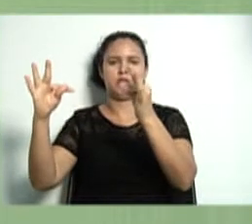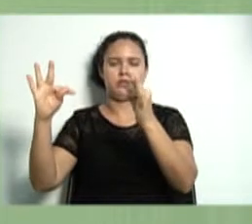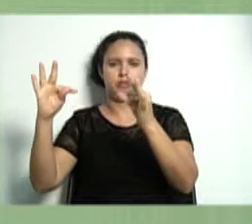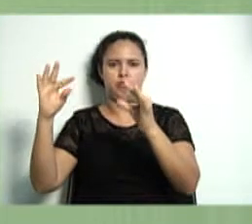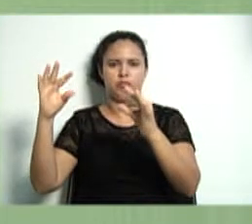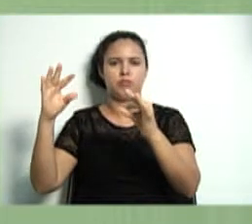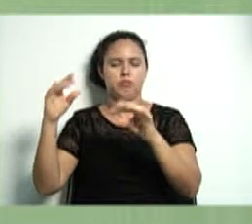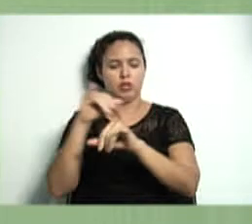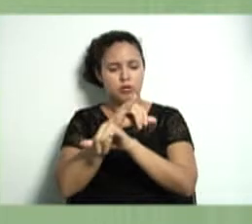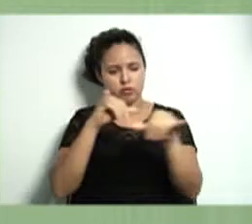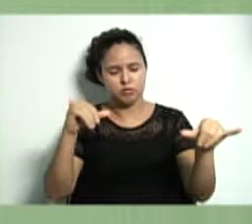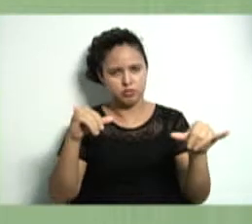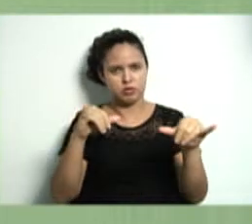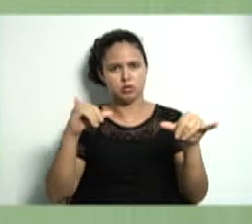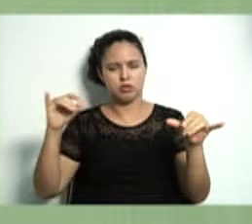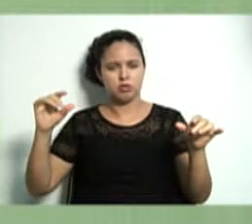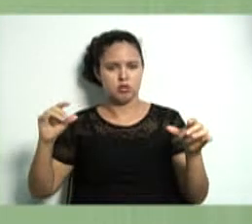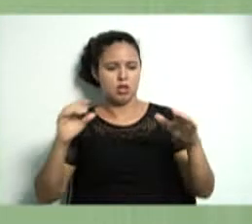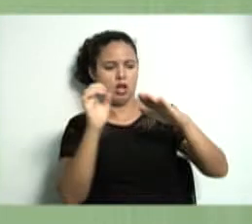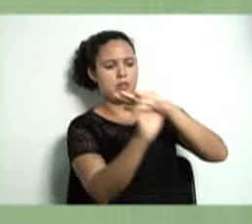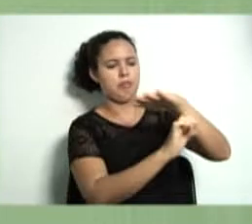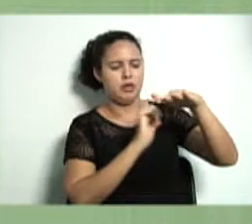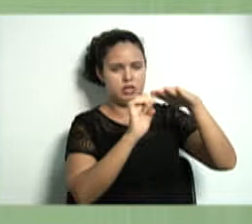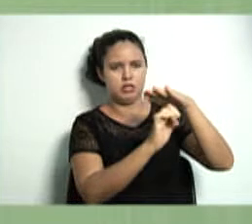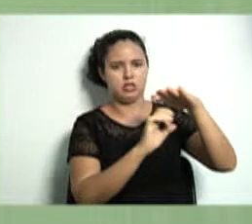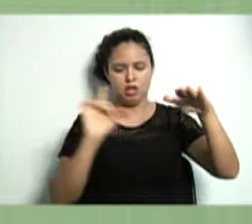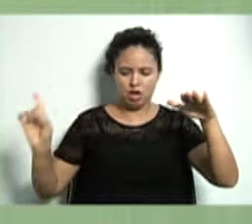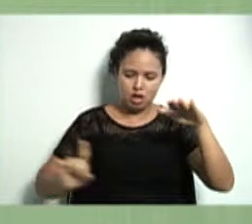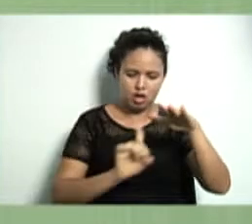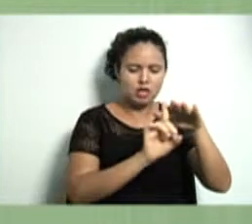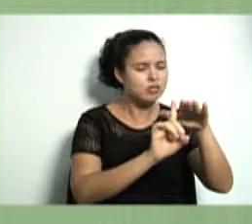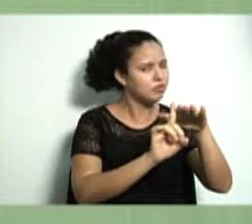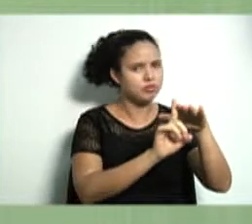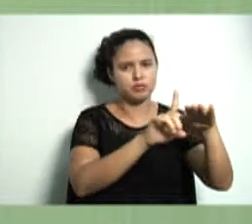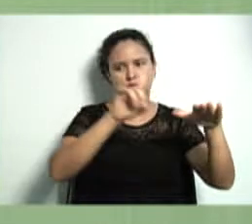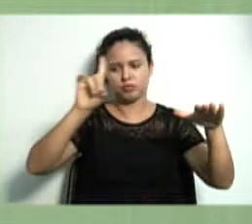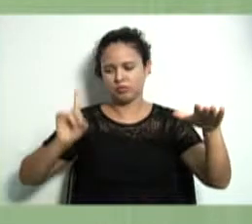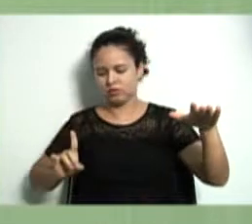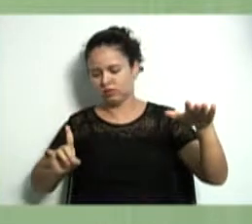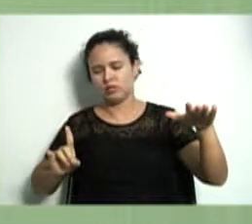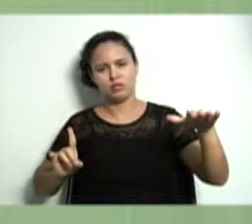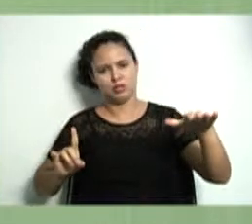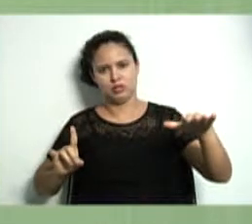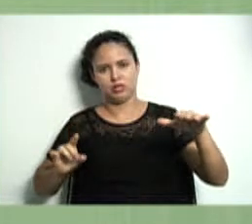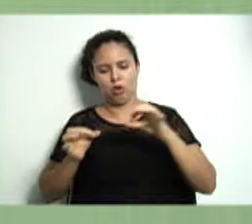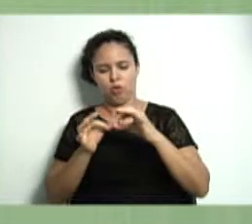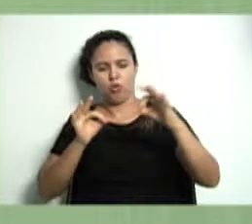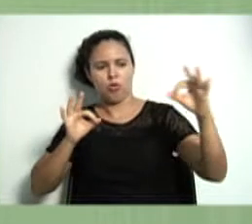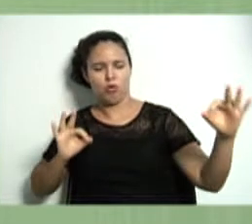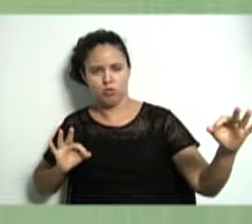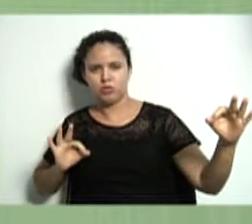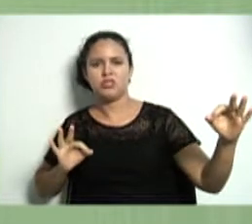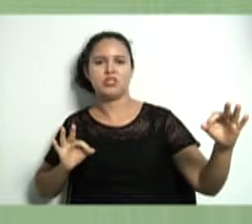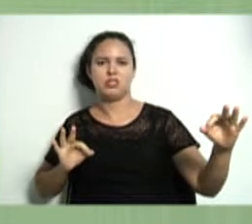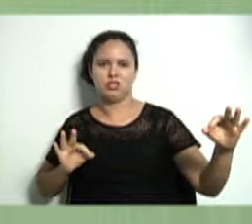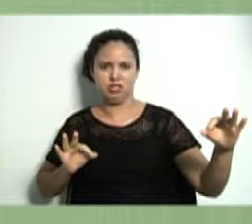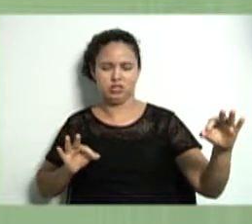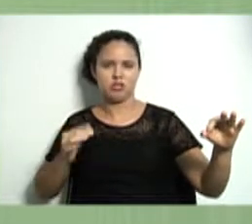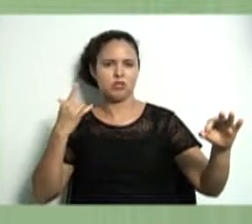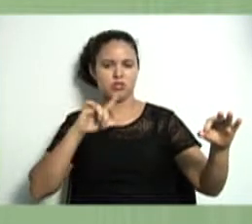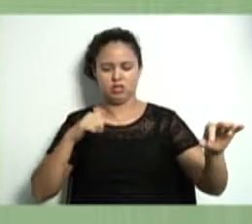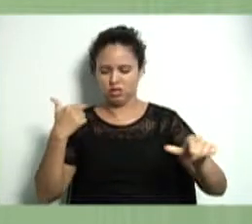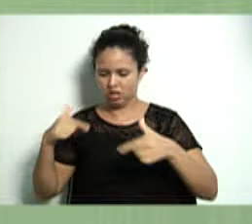na fábrica ou na empresa para realizar a atividade. No teletrabalho, há um vínculo entre